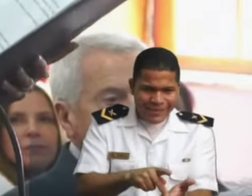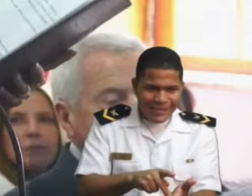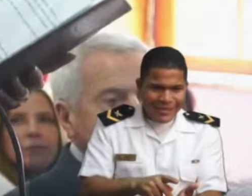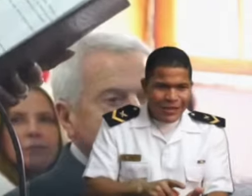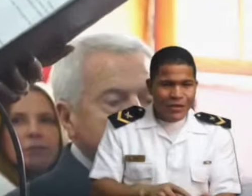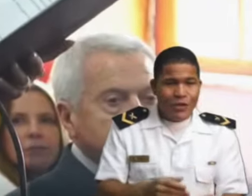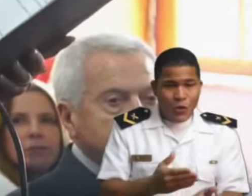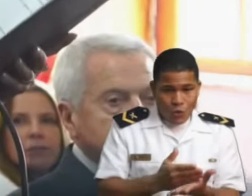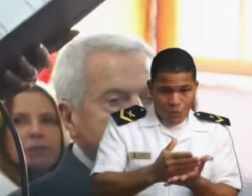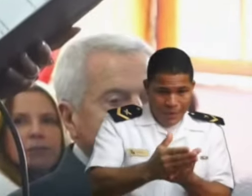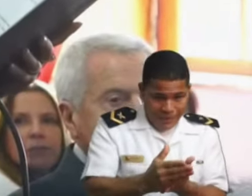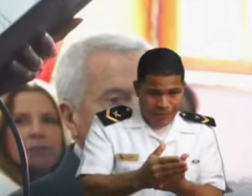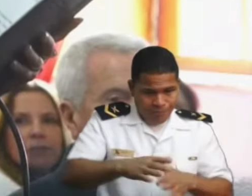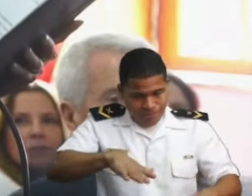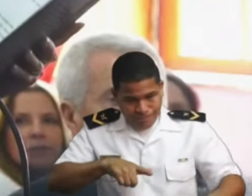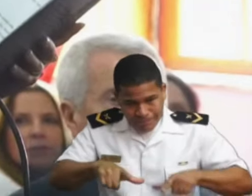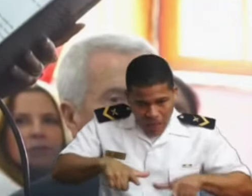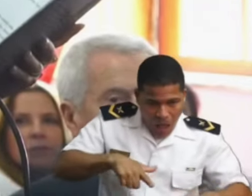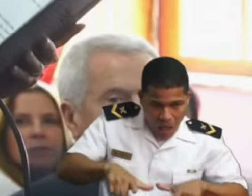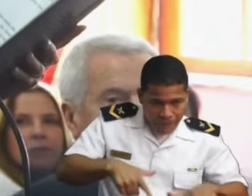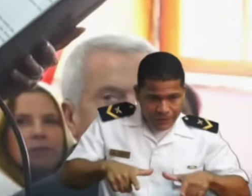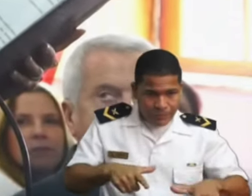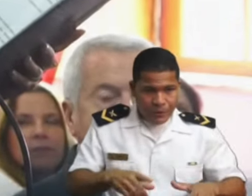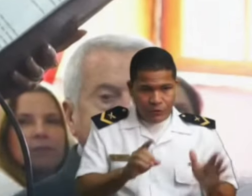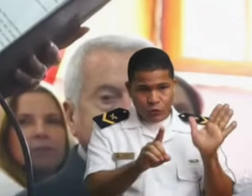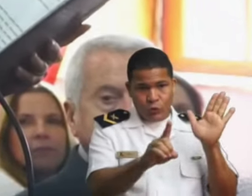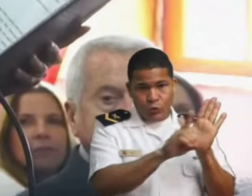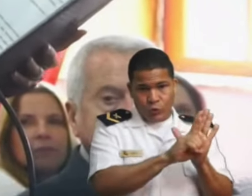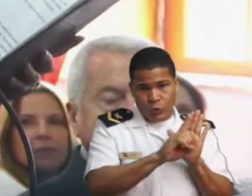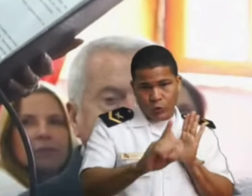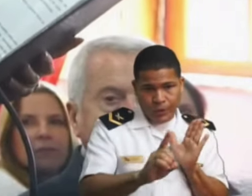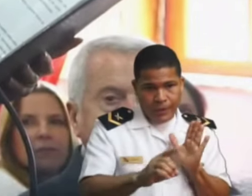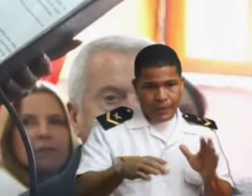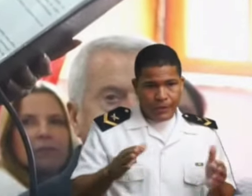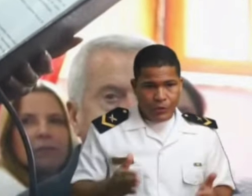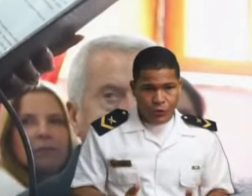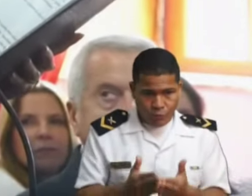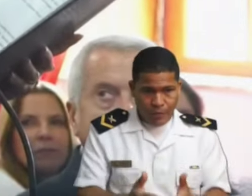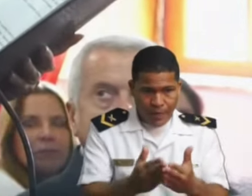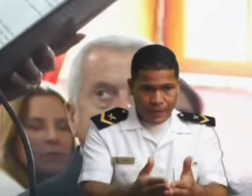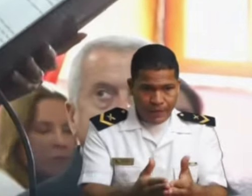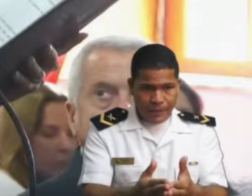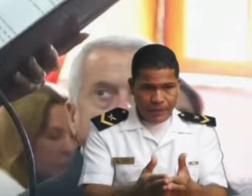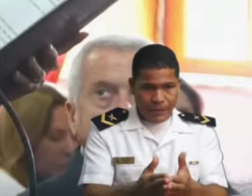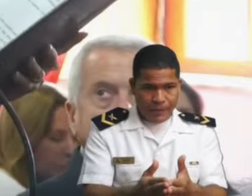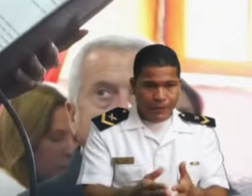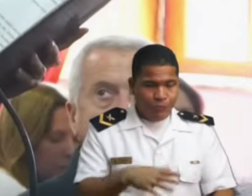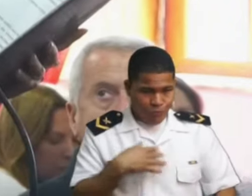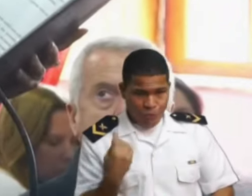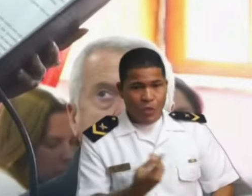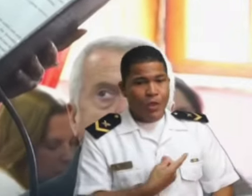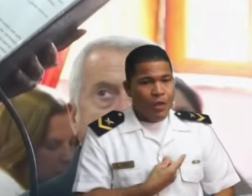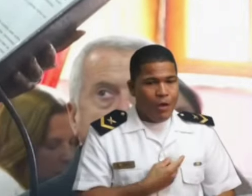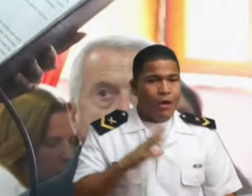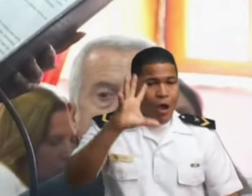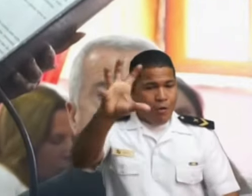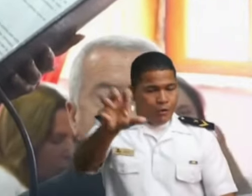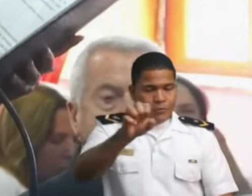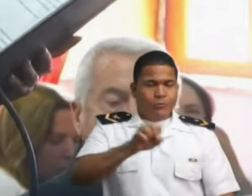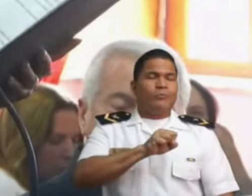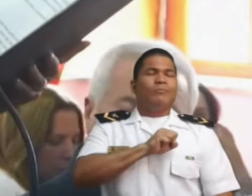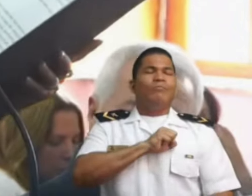quando começamos a lidar com o direito marítimo, corremos o risco de nos apaixonar pela